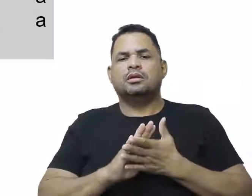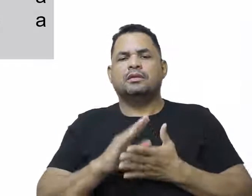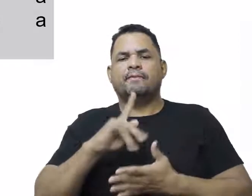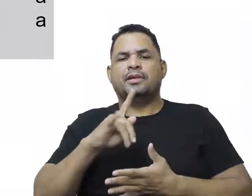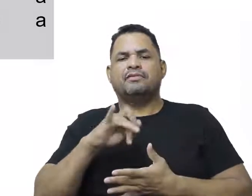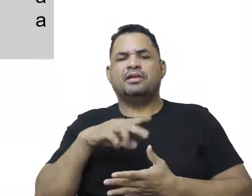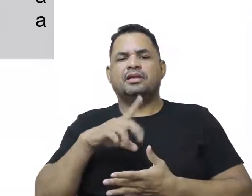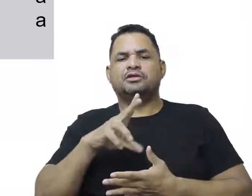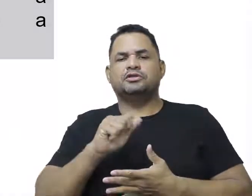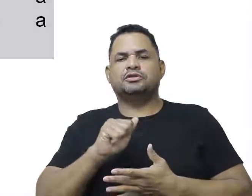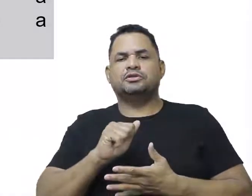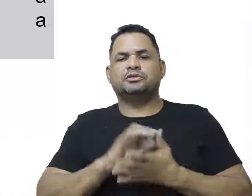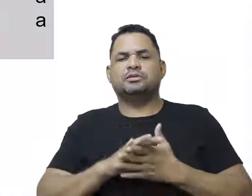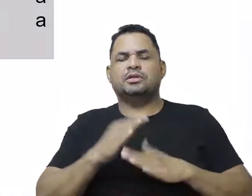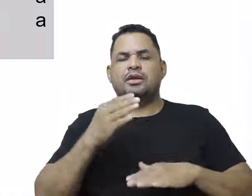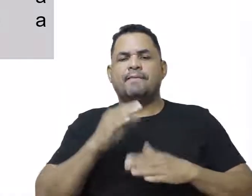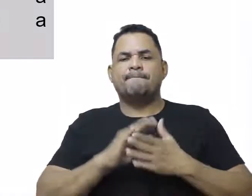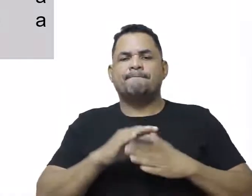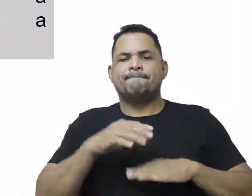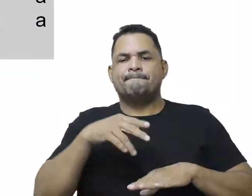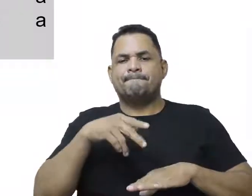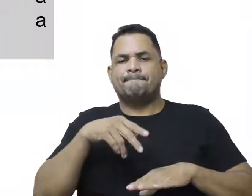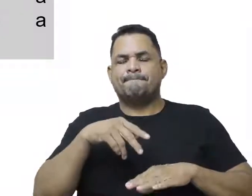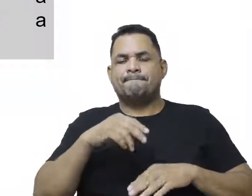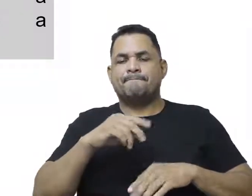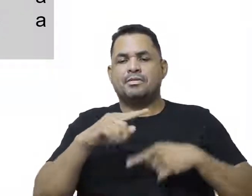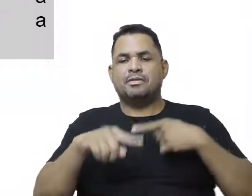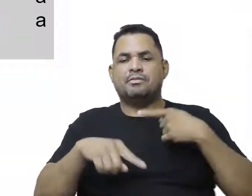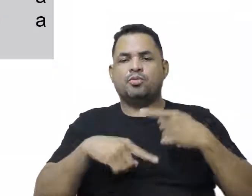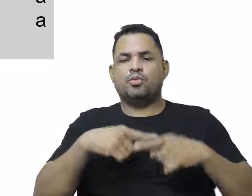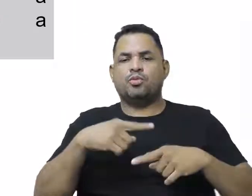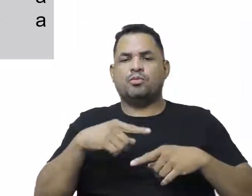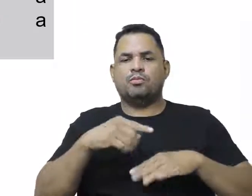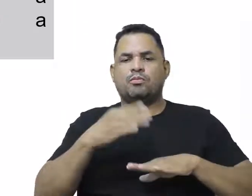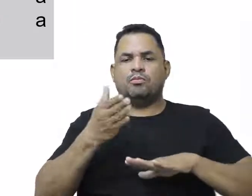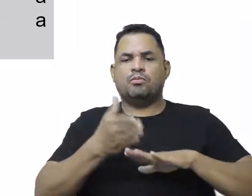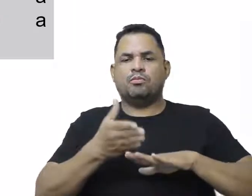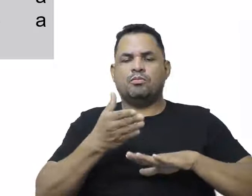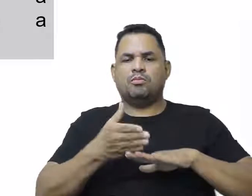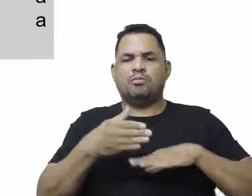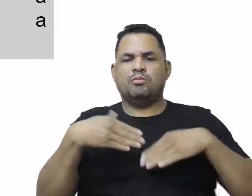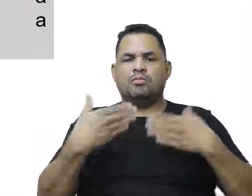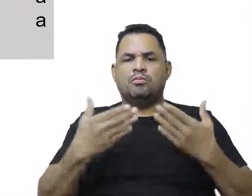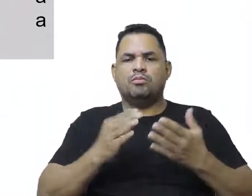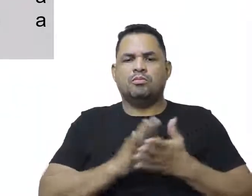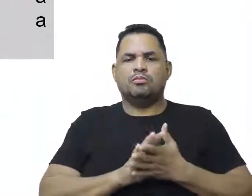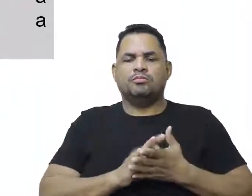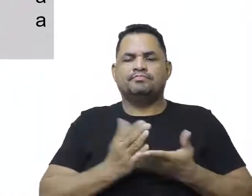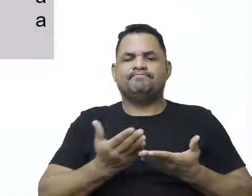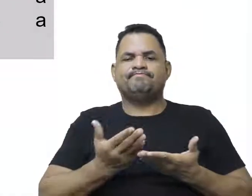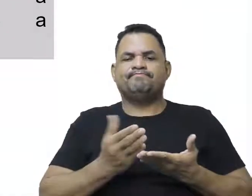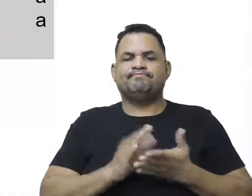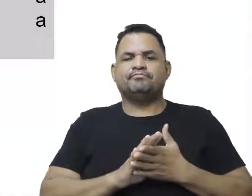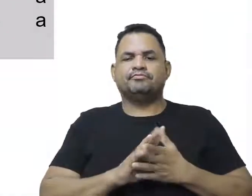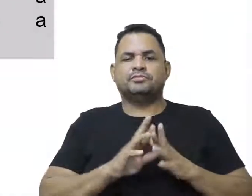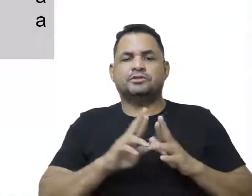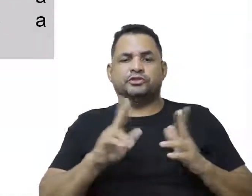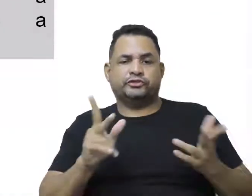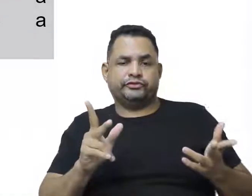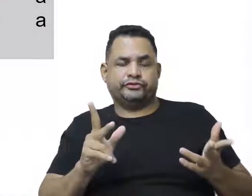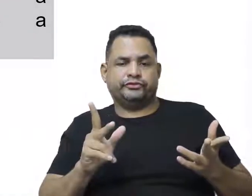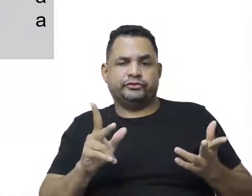né o pós-modernismo ele já é um contraponto a esse modernismo e ele privilegia a